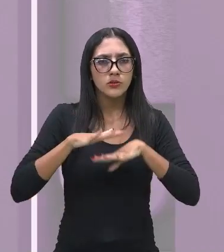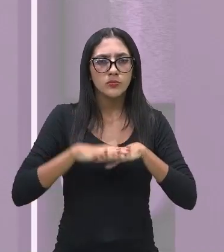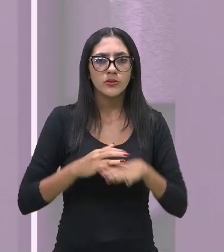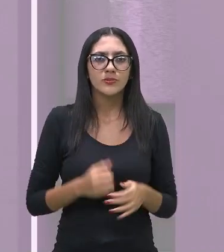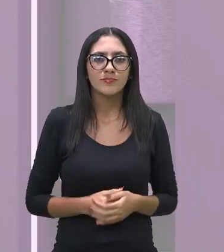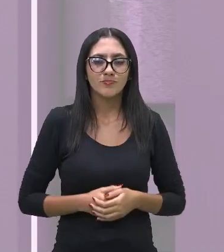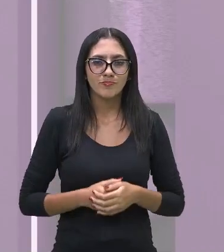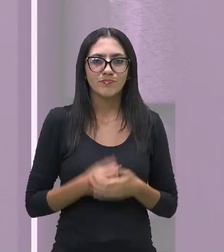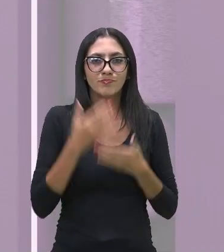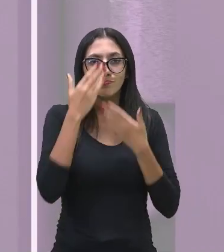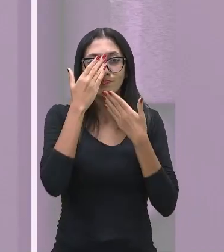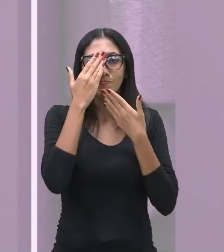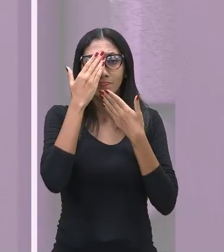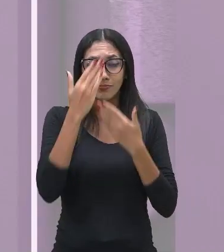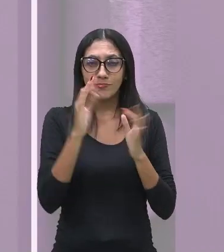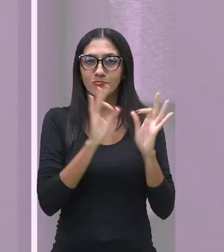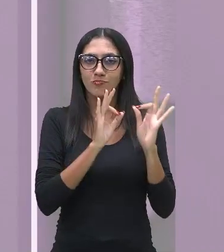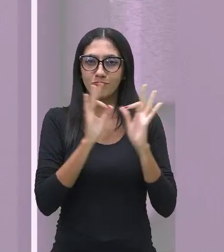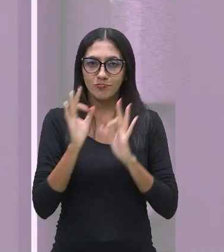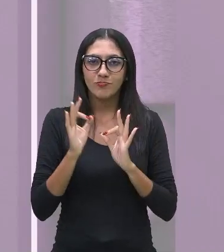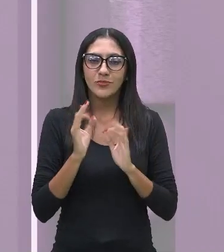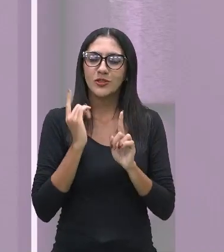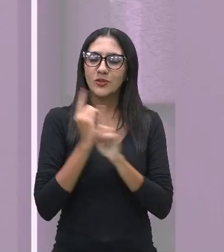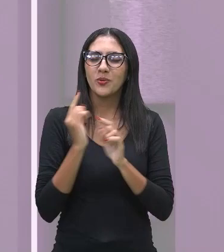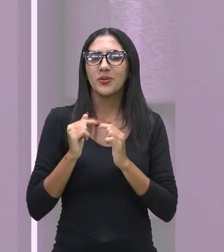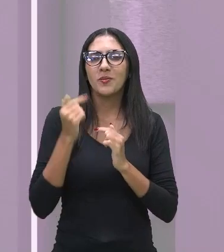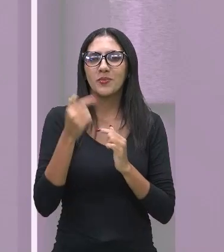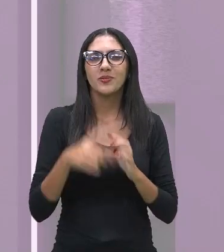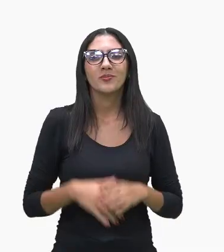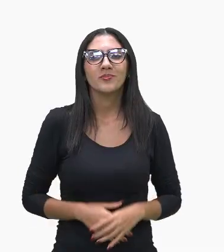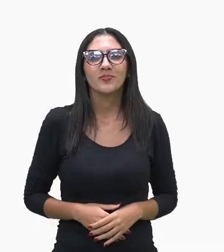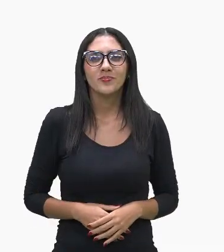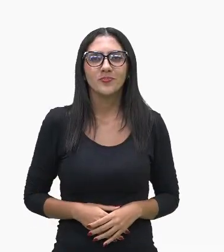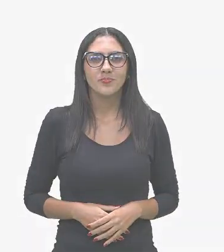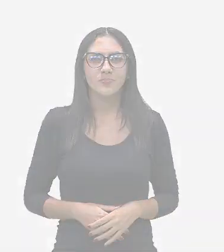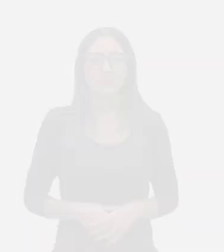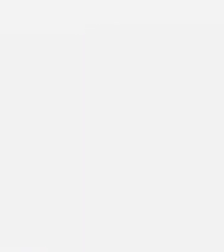Muito obrigada aí pela sua companhia e até o próximo encontro.